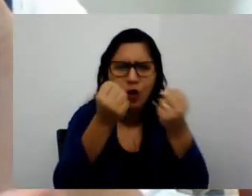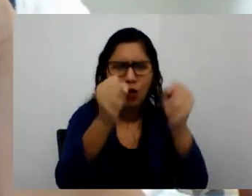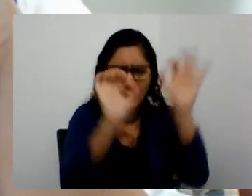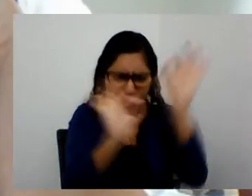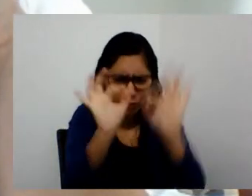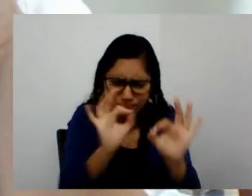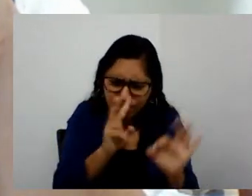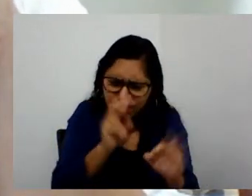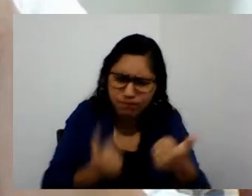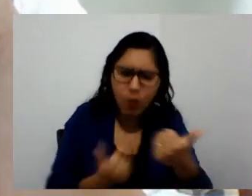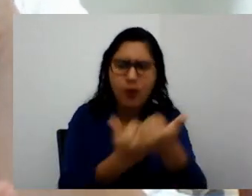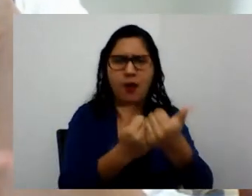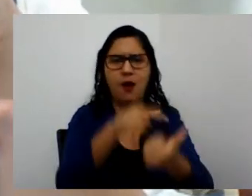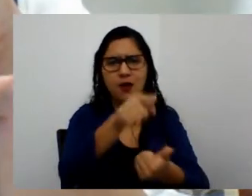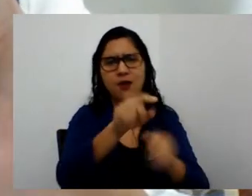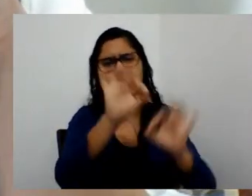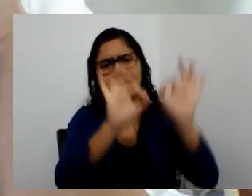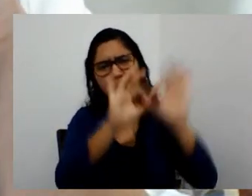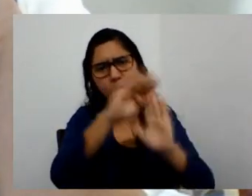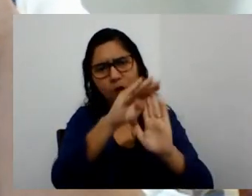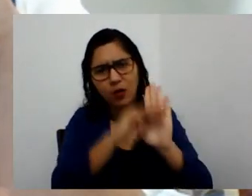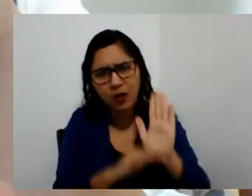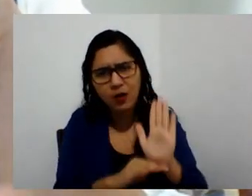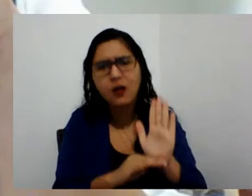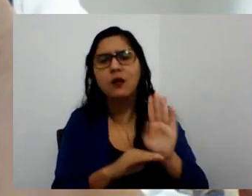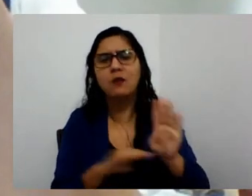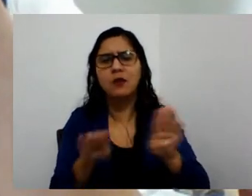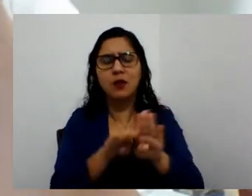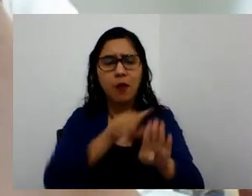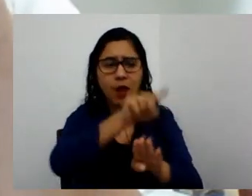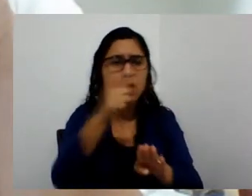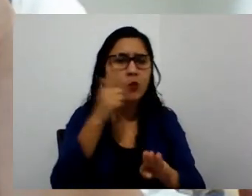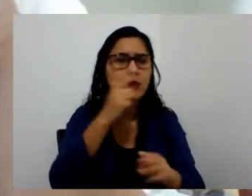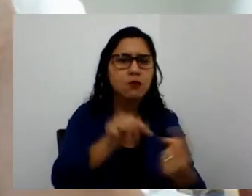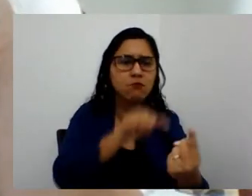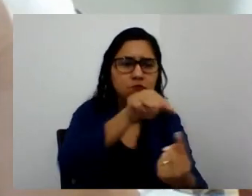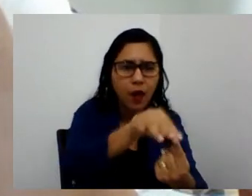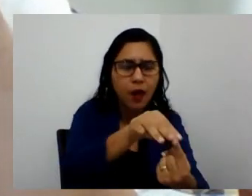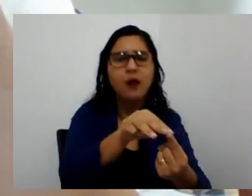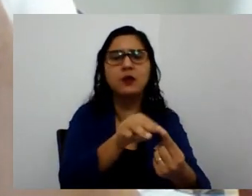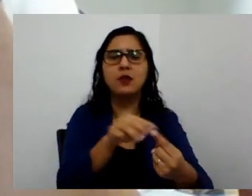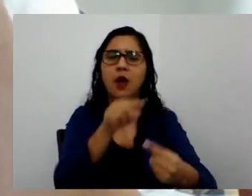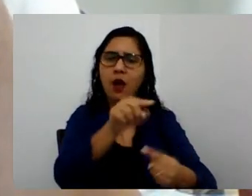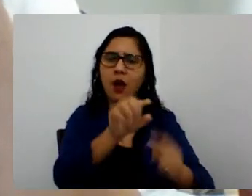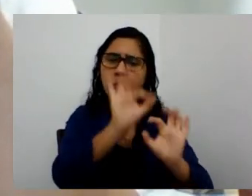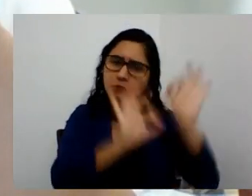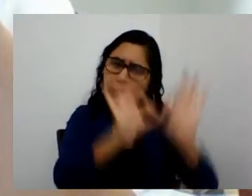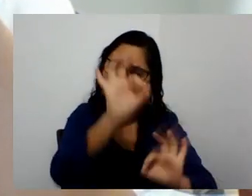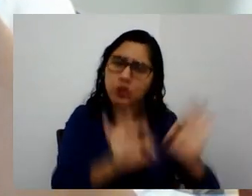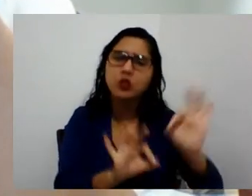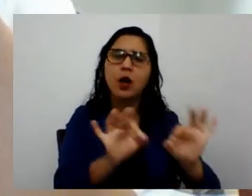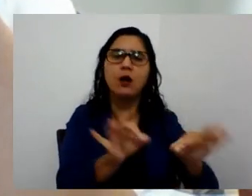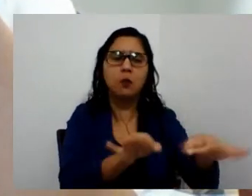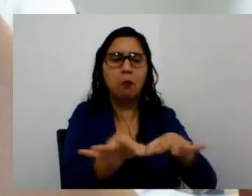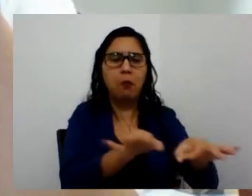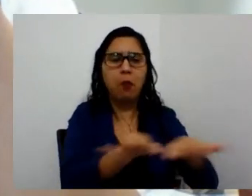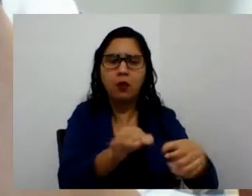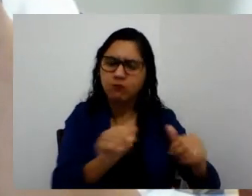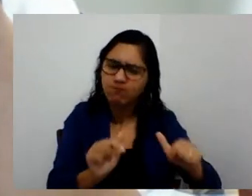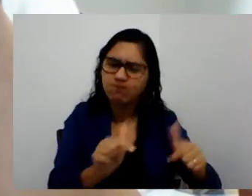na execução das suas metas e nas construções dos seus projetos e dos seus planos diretores,